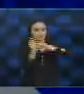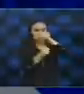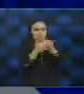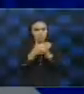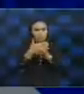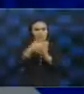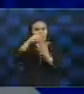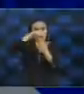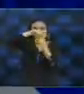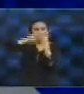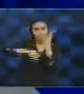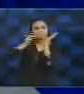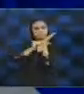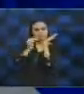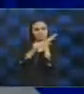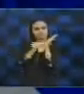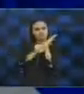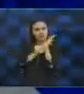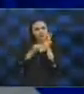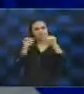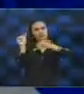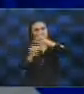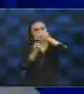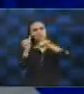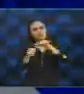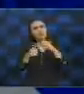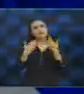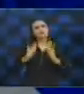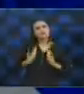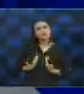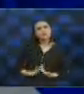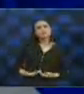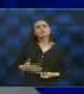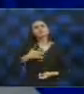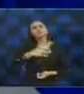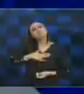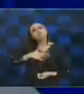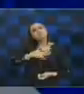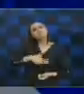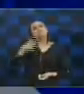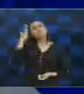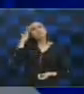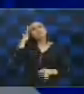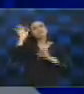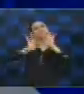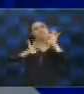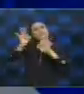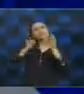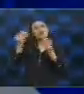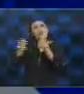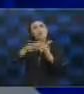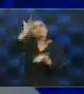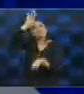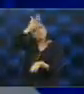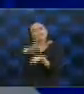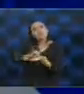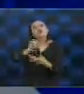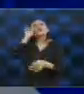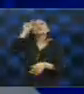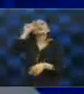outras quatro de maneira muito tranquila, sabendo fazer o jogo da hierarquização e da verdadeira